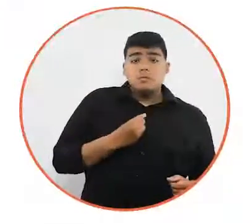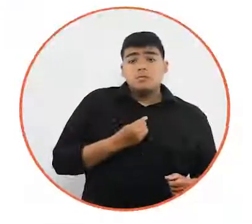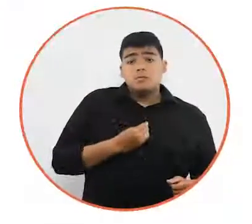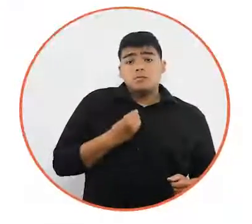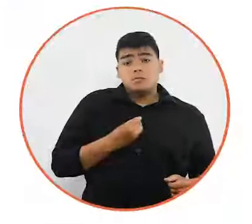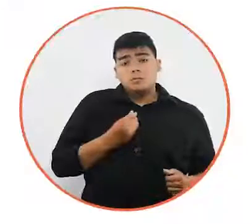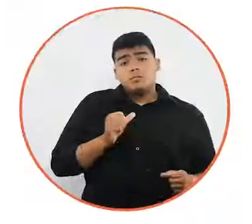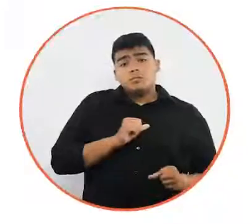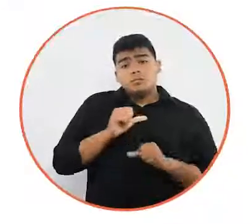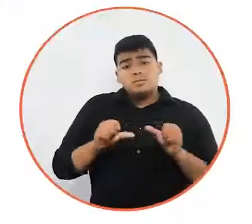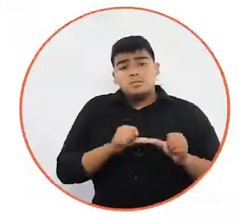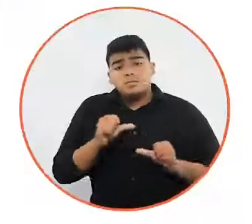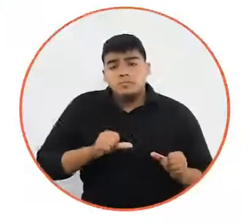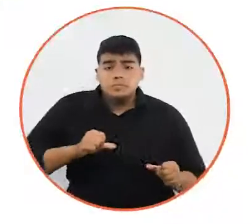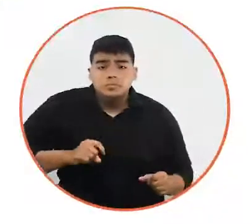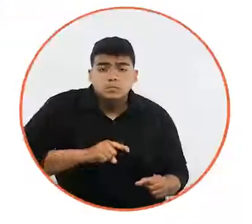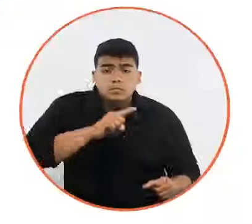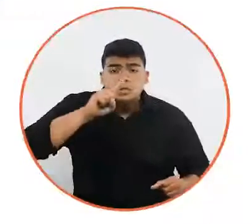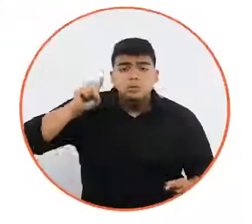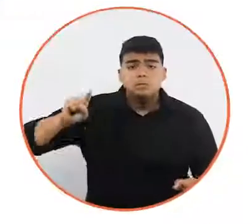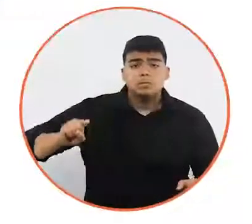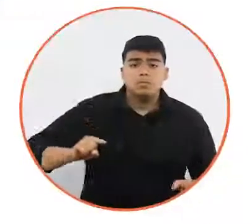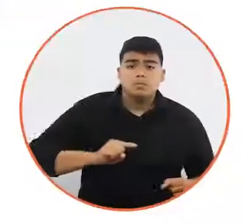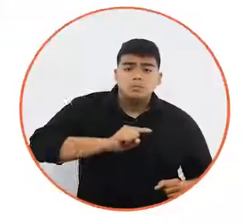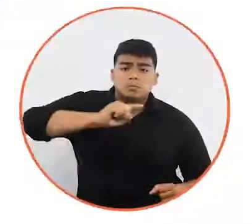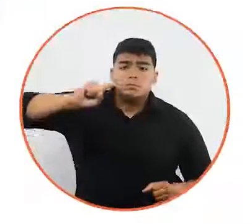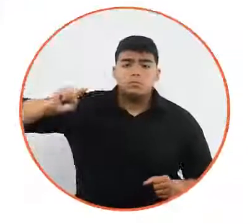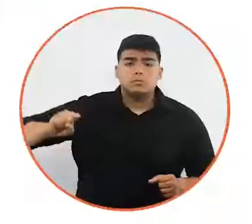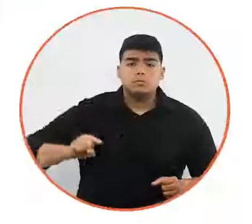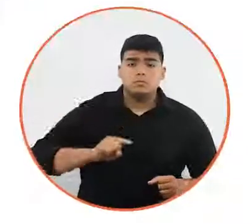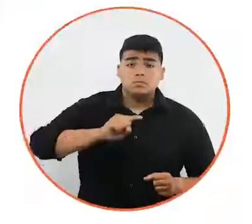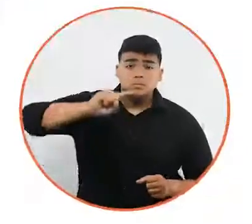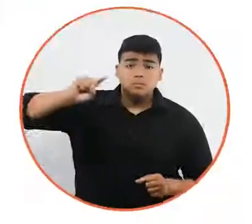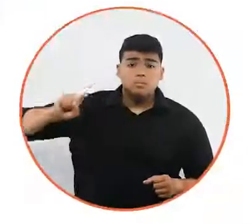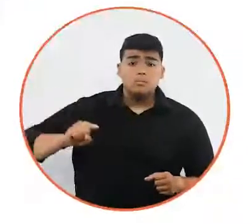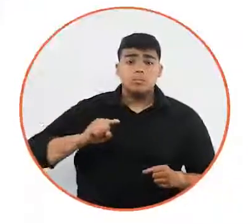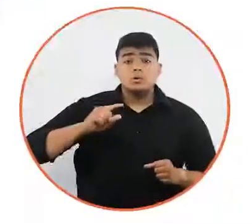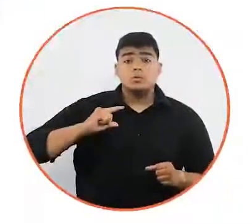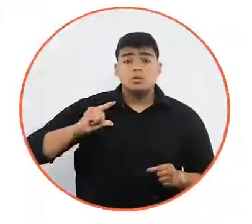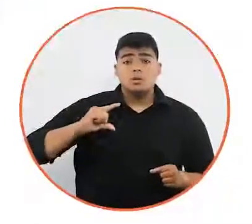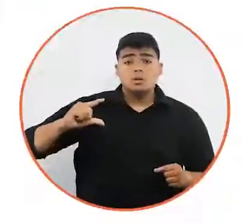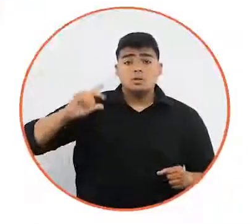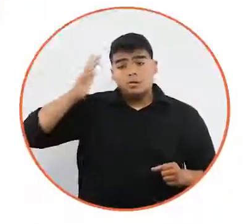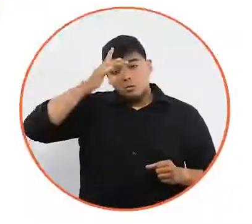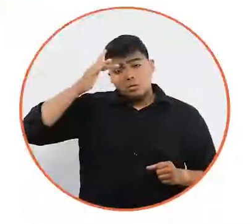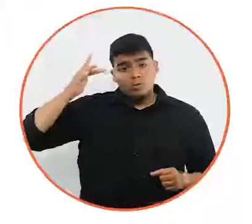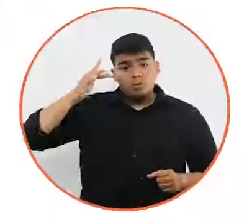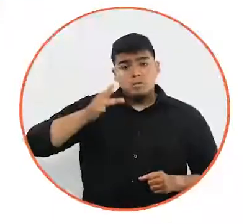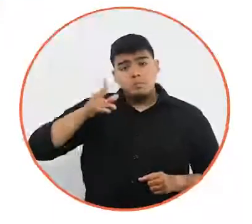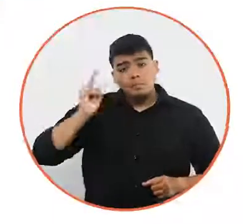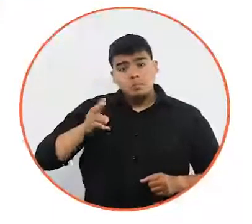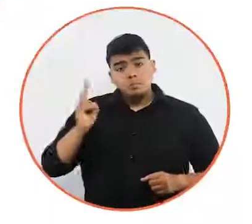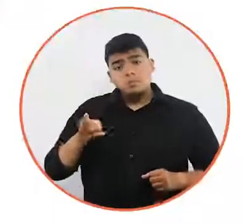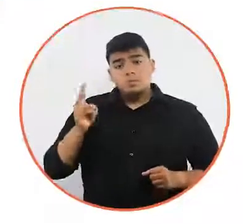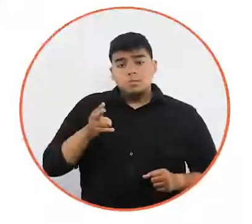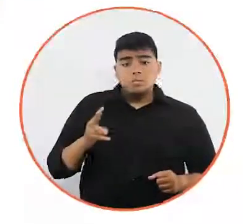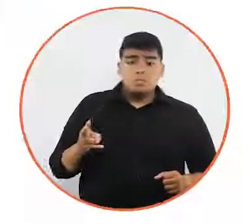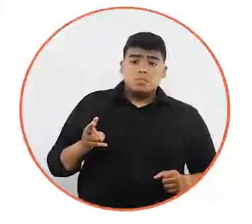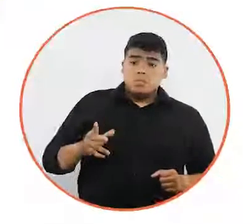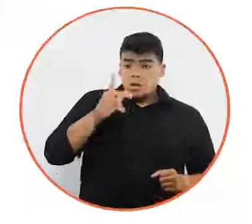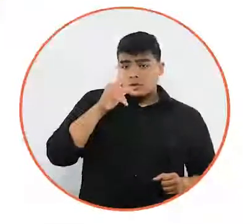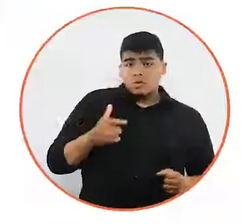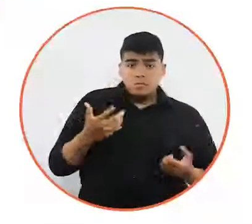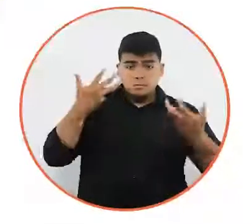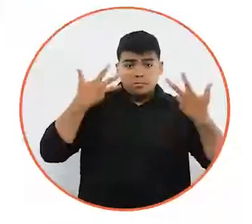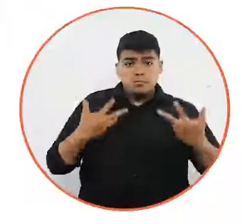ela vai rodando em círculos, né? Como se fosse um rio. Ou seja, ninguém desce duas vezes no mesmo rio. É isso que diz o